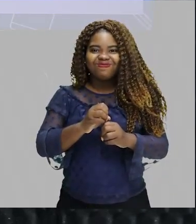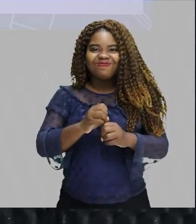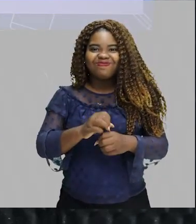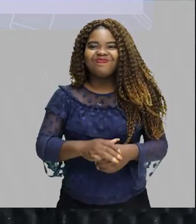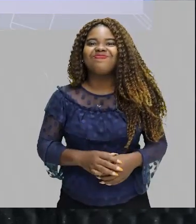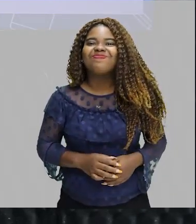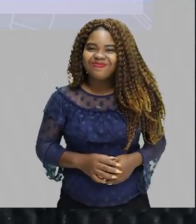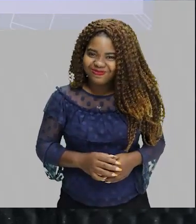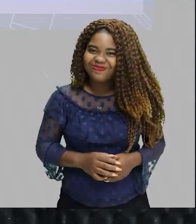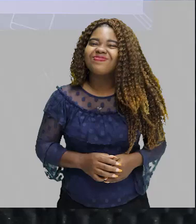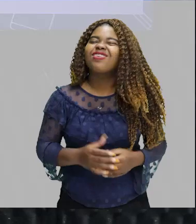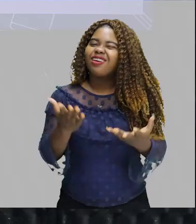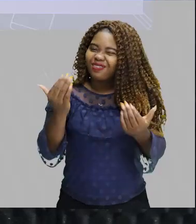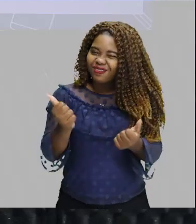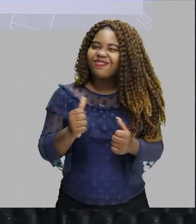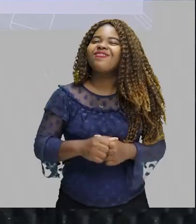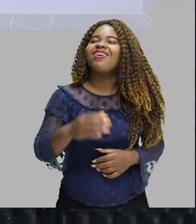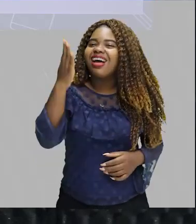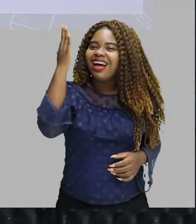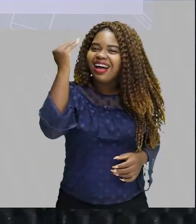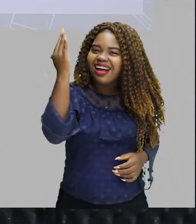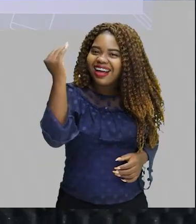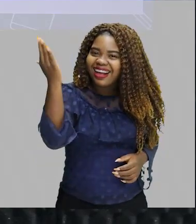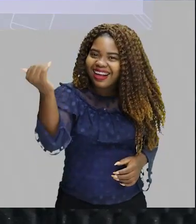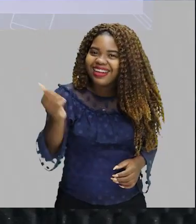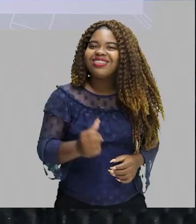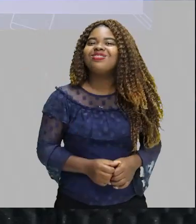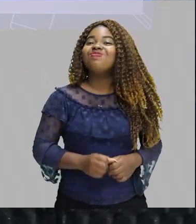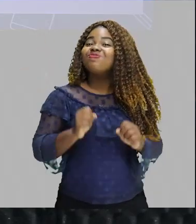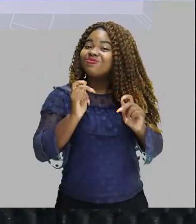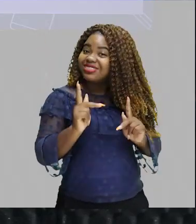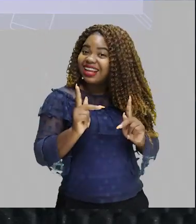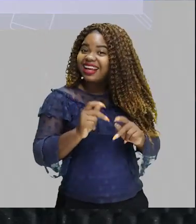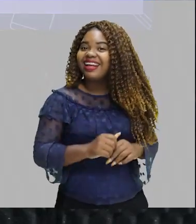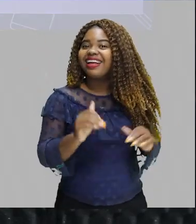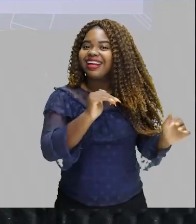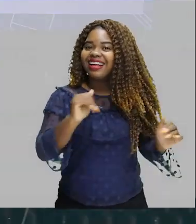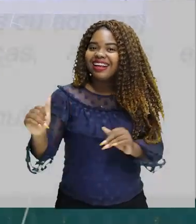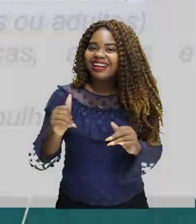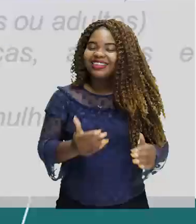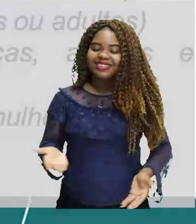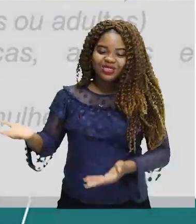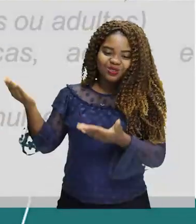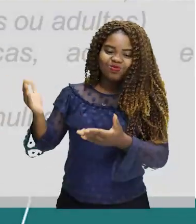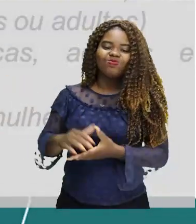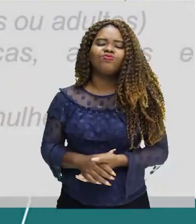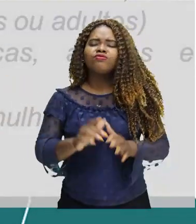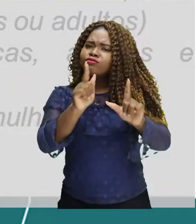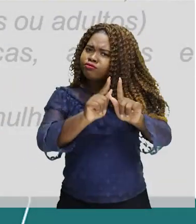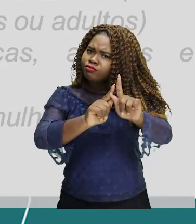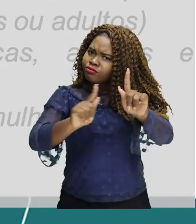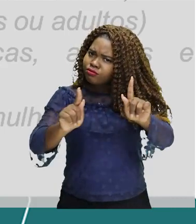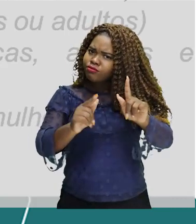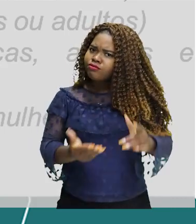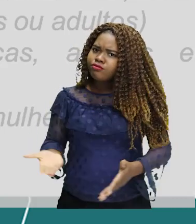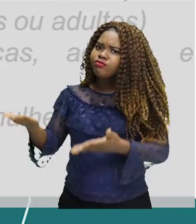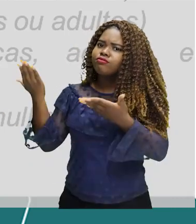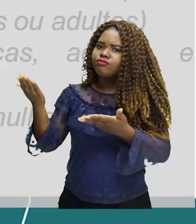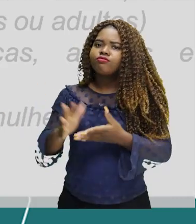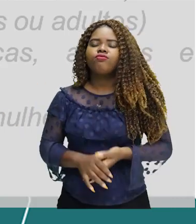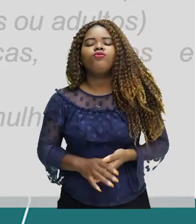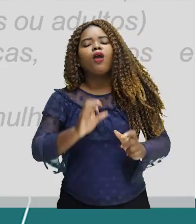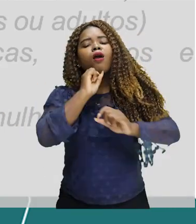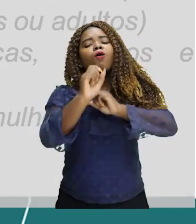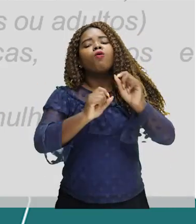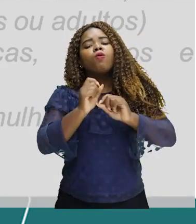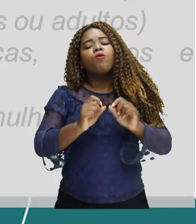esse cérebro e vem, que vai ser muito sucesso. Belezinha? Galera, primeira coisa importante. Marcos, o que